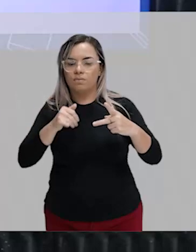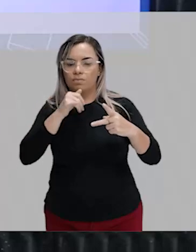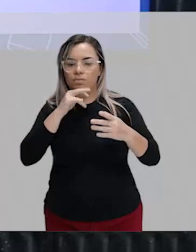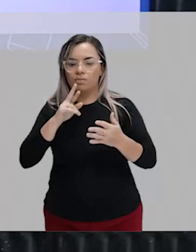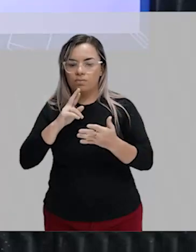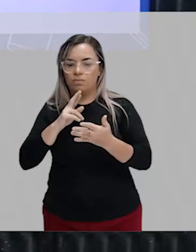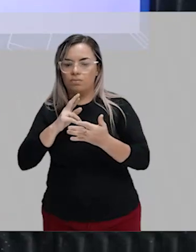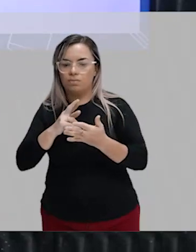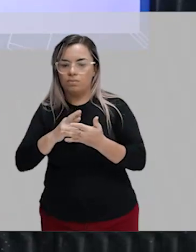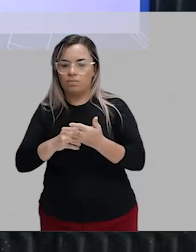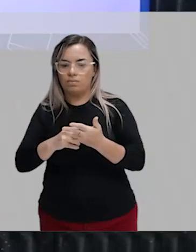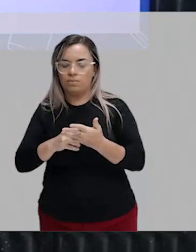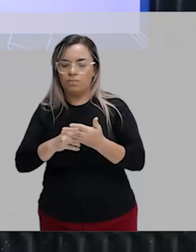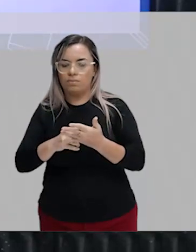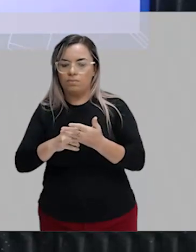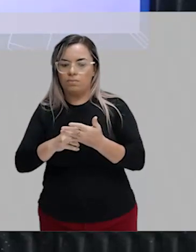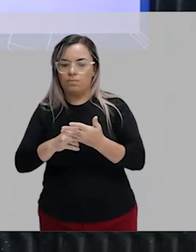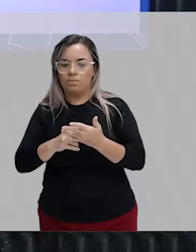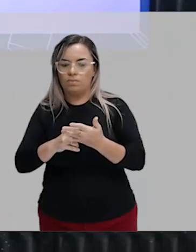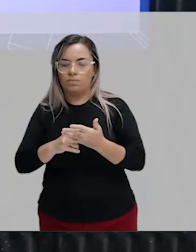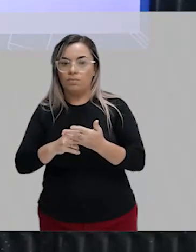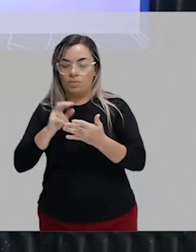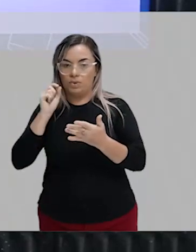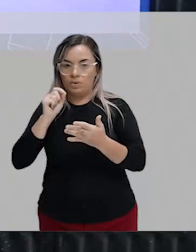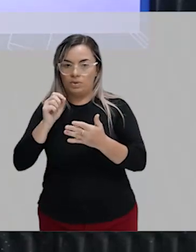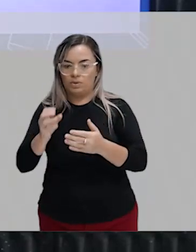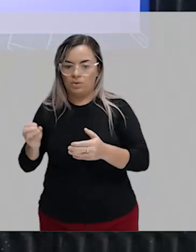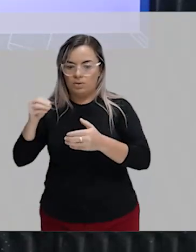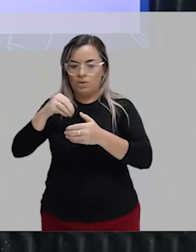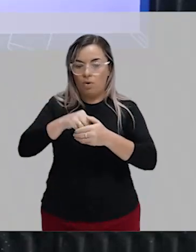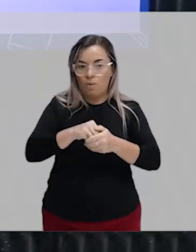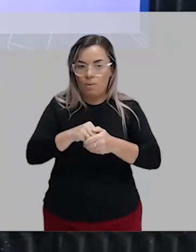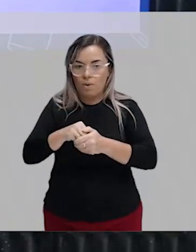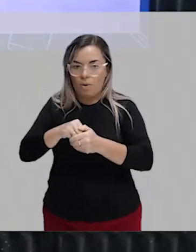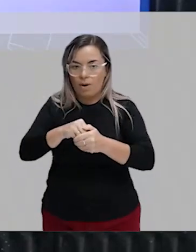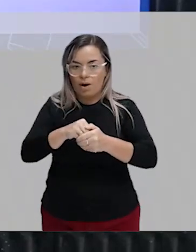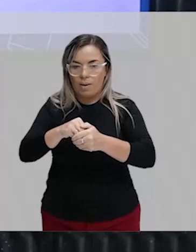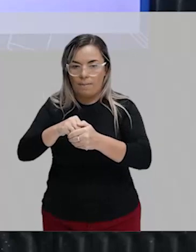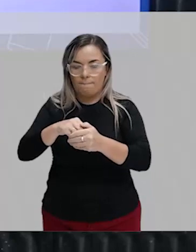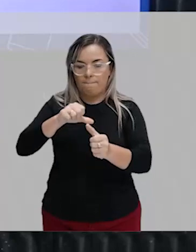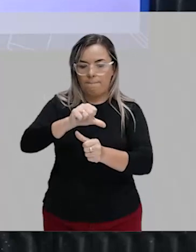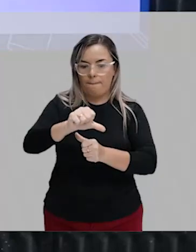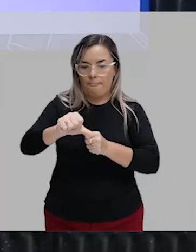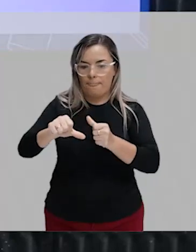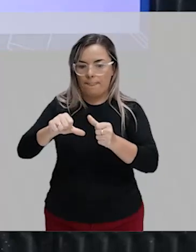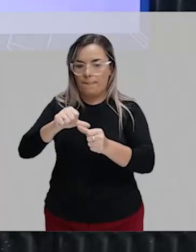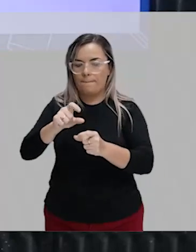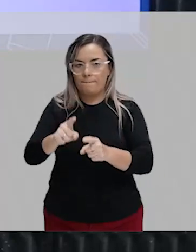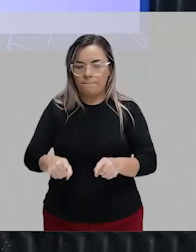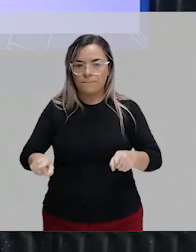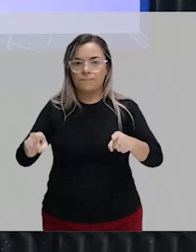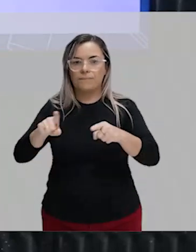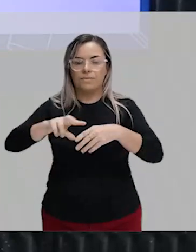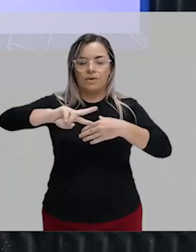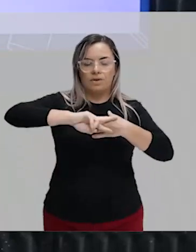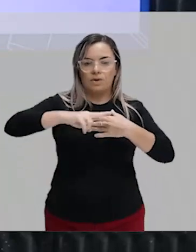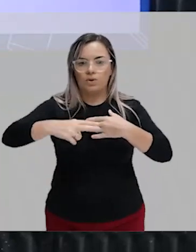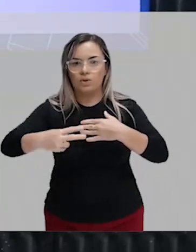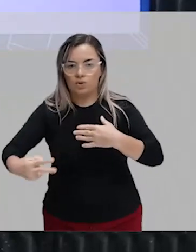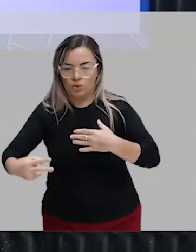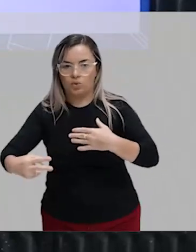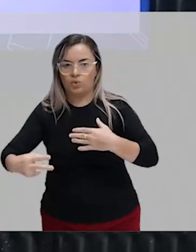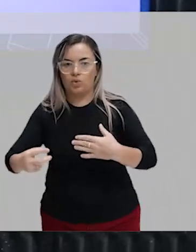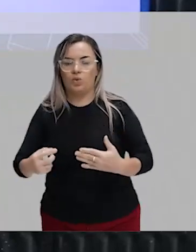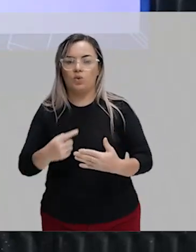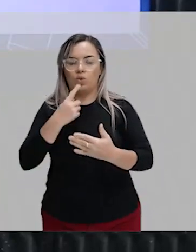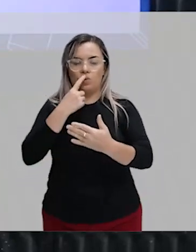resultou em uma hemoglobina alterada, que consequentemente alterou também o glóbulo vermelho do sangue.